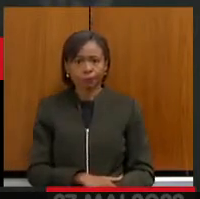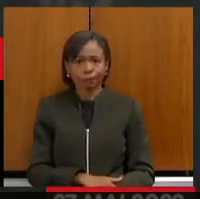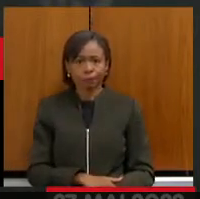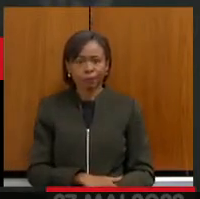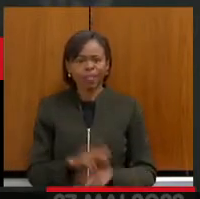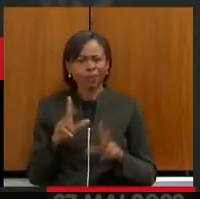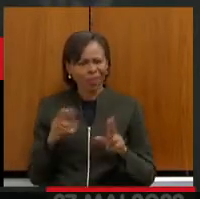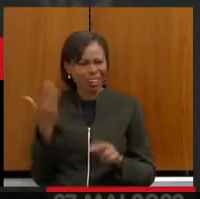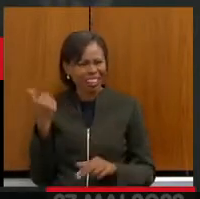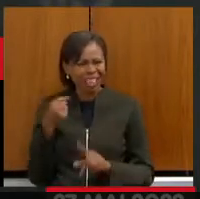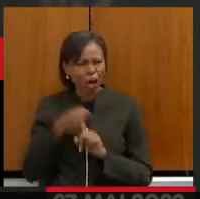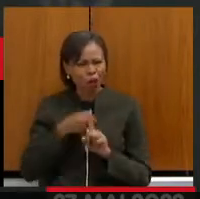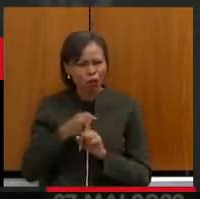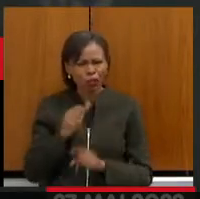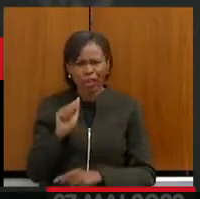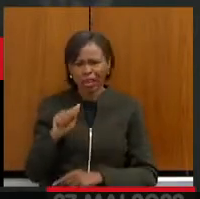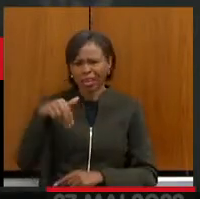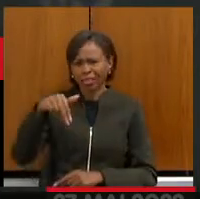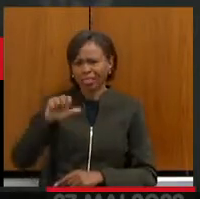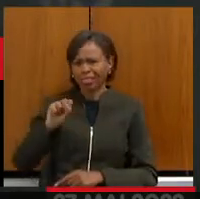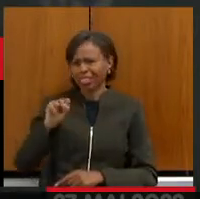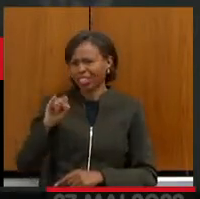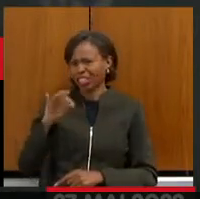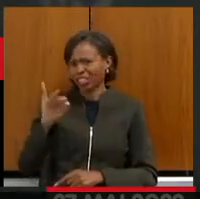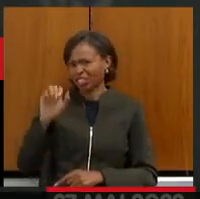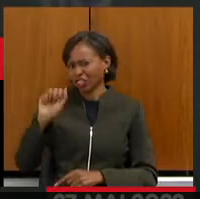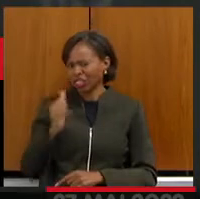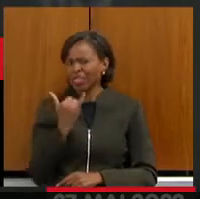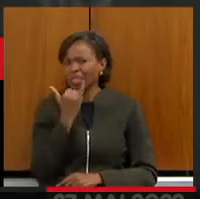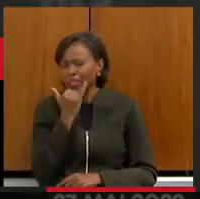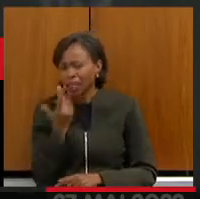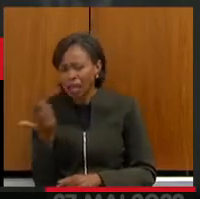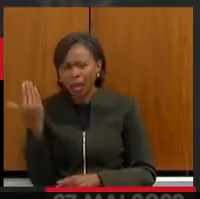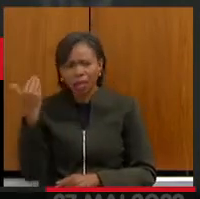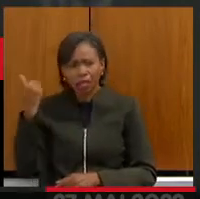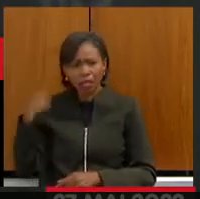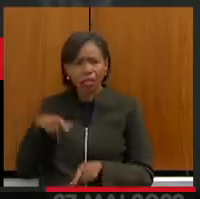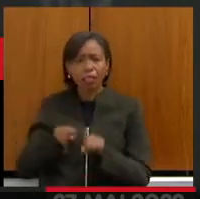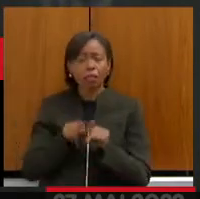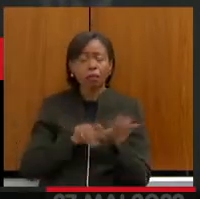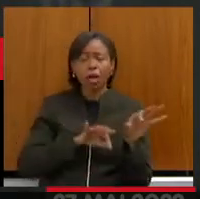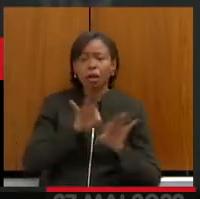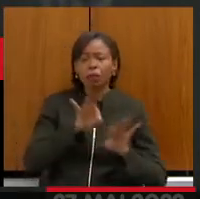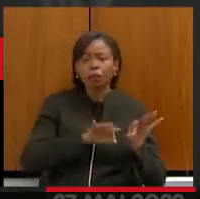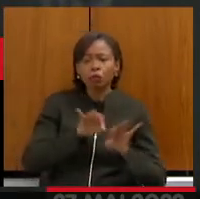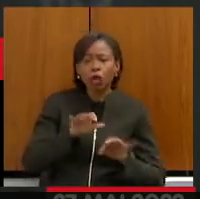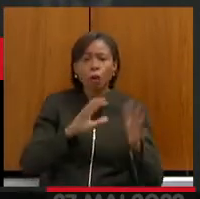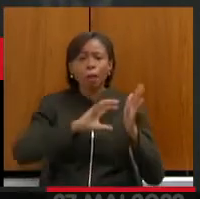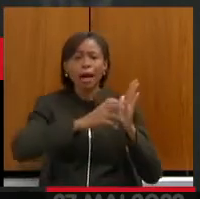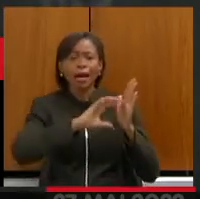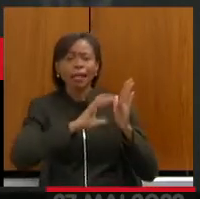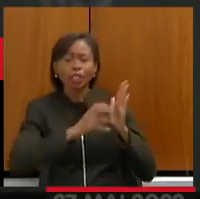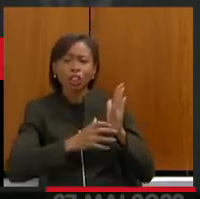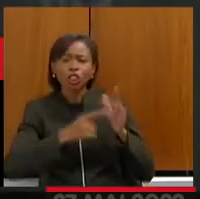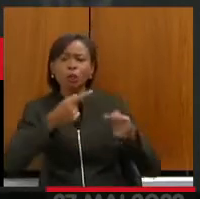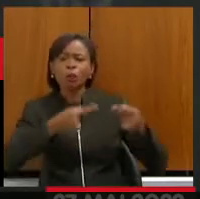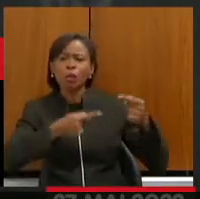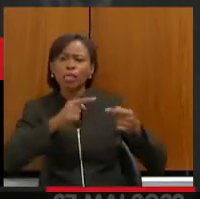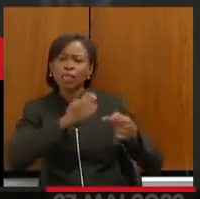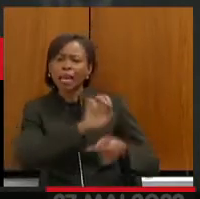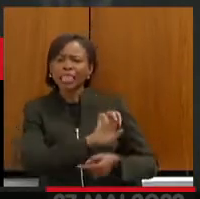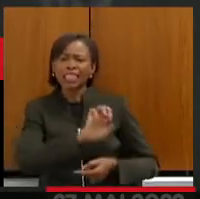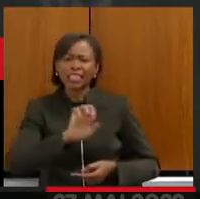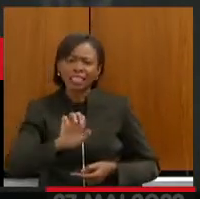luta tá enchia Como foi o caso né da construção de partido político de esquerda da Auditoria da dívida